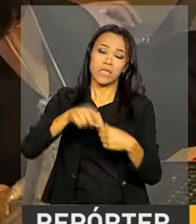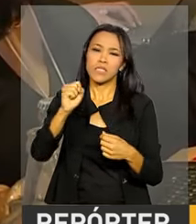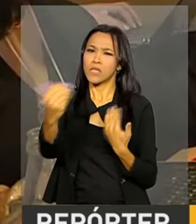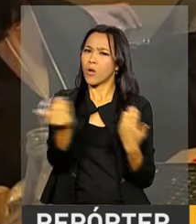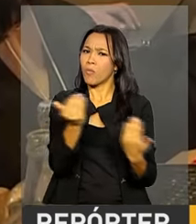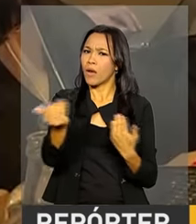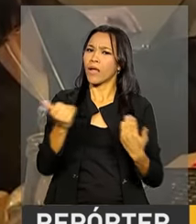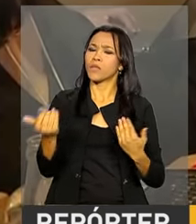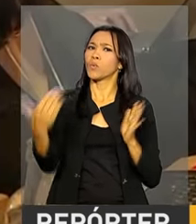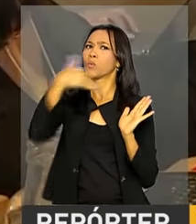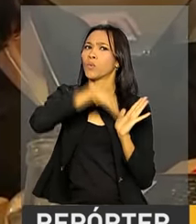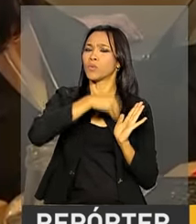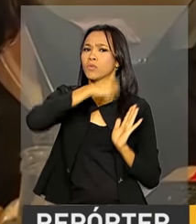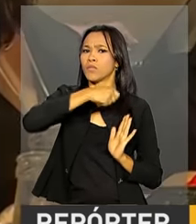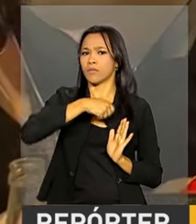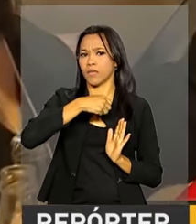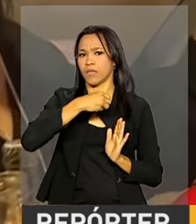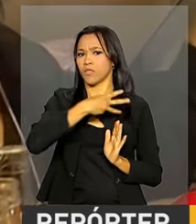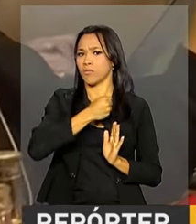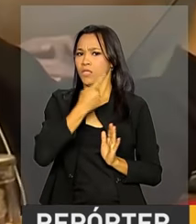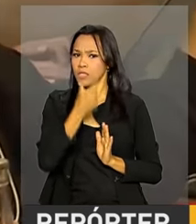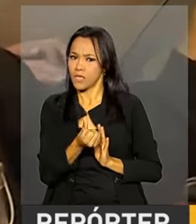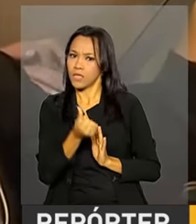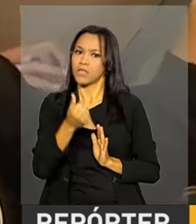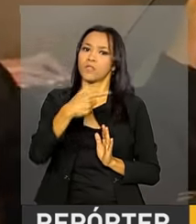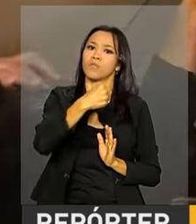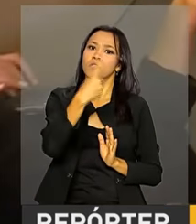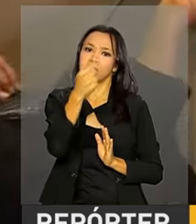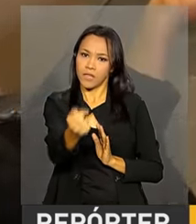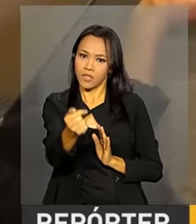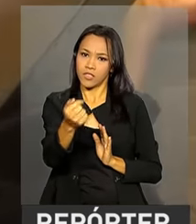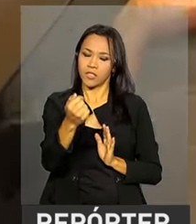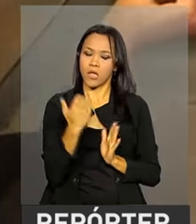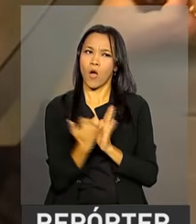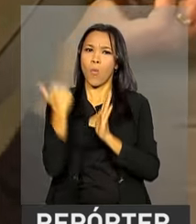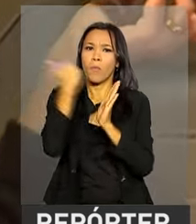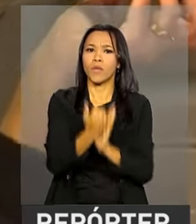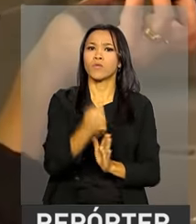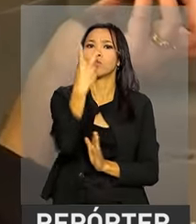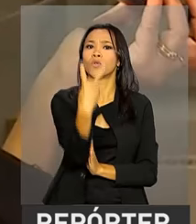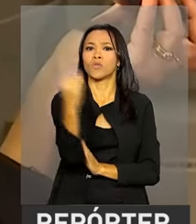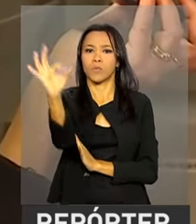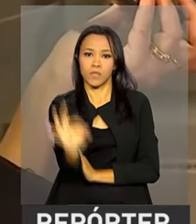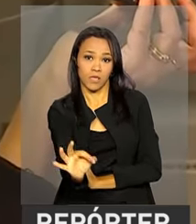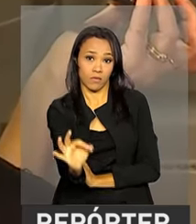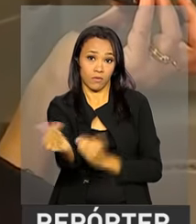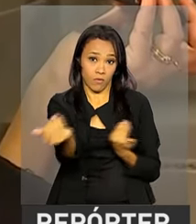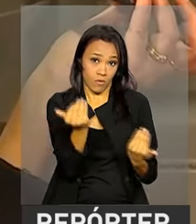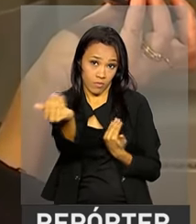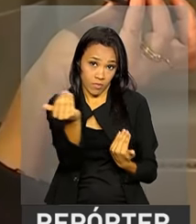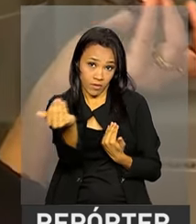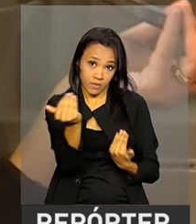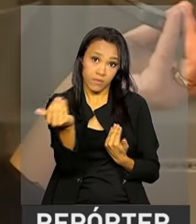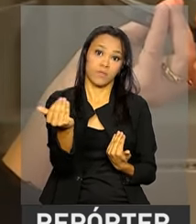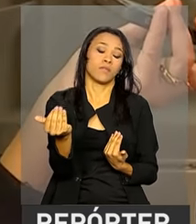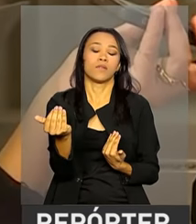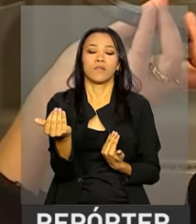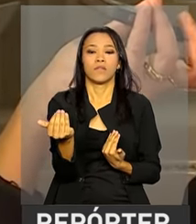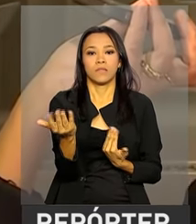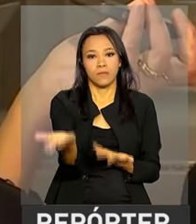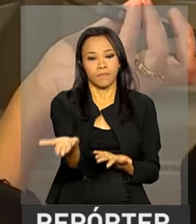17 com o último 16 teremos um crescimento de 2% se compararmos média contra média é o que você tá chamando de